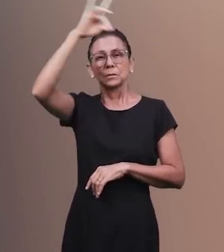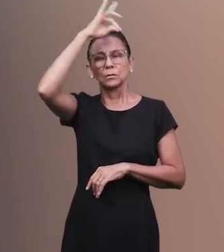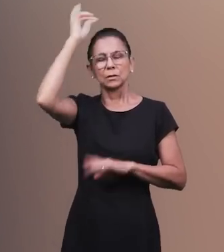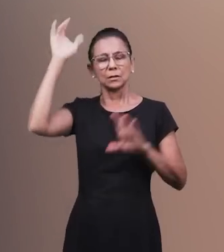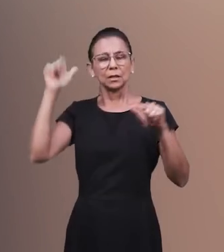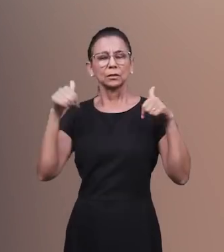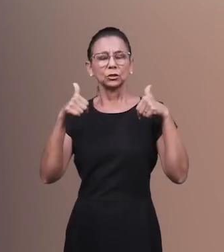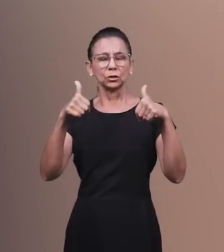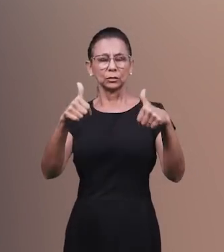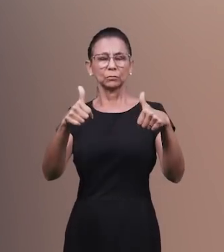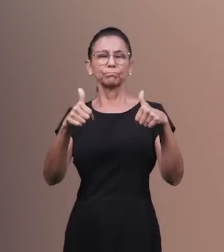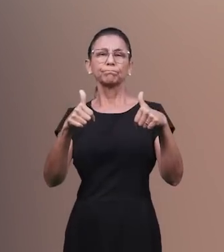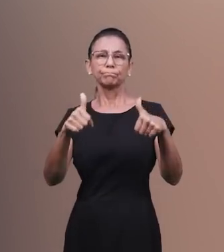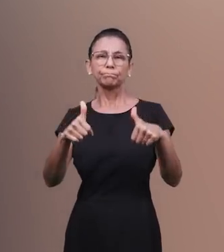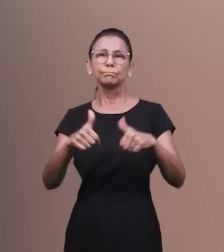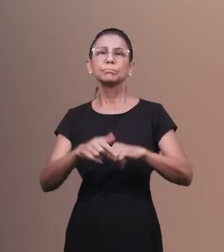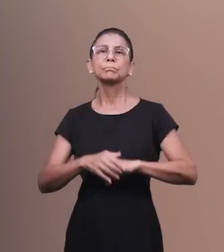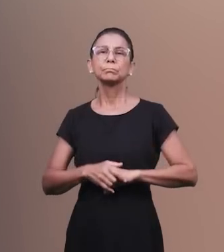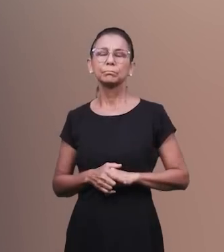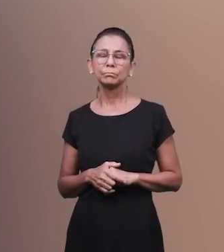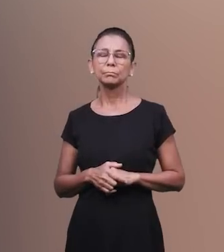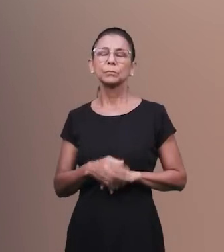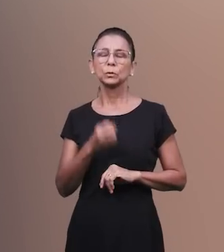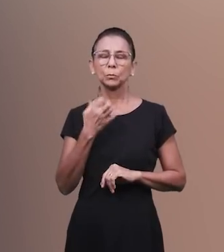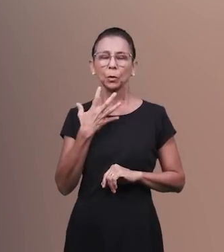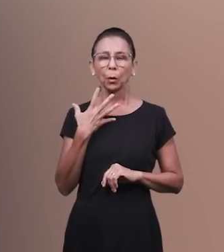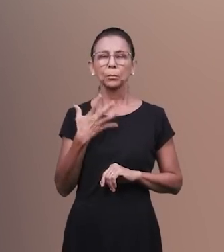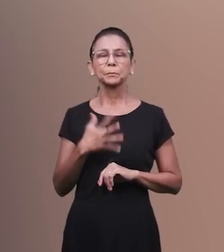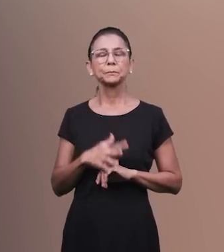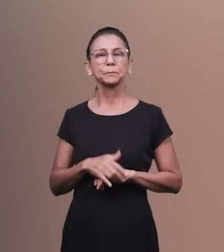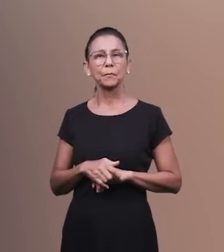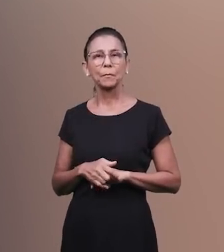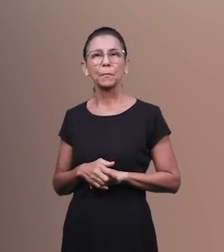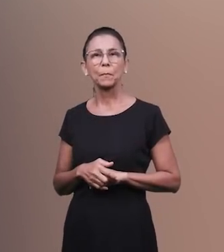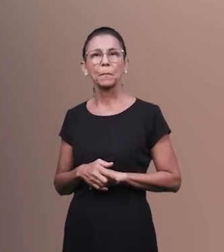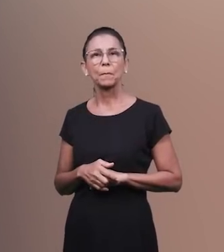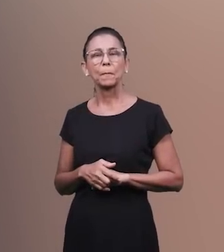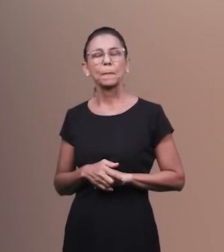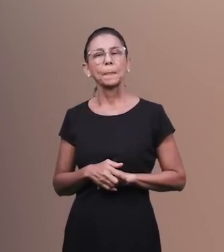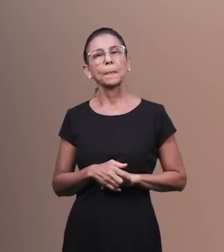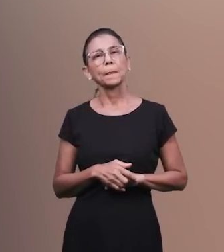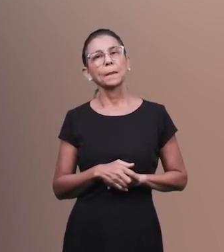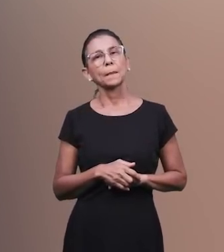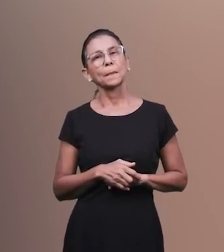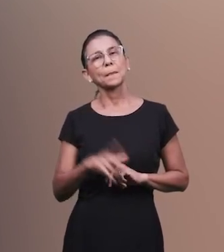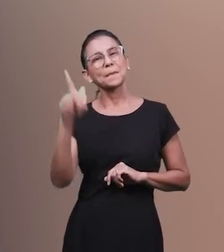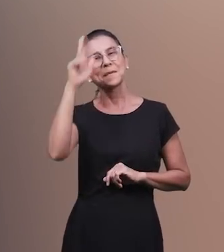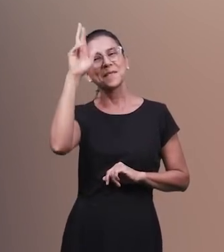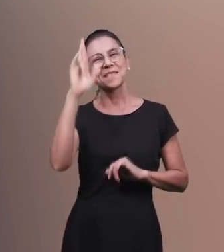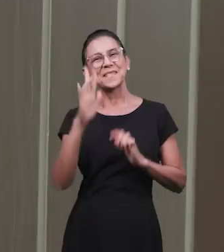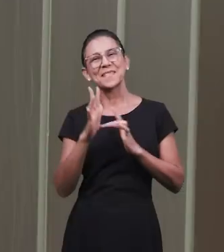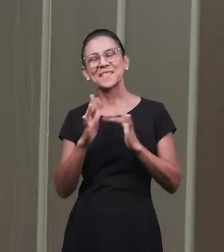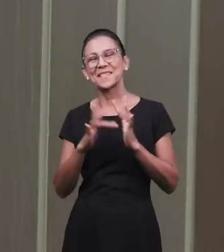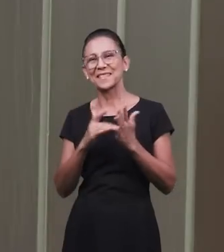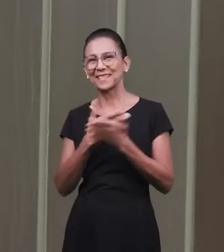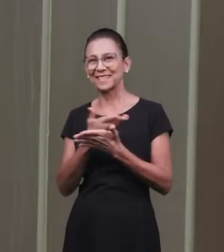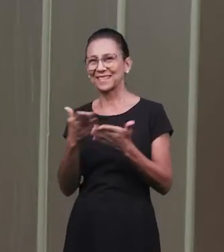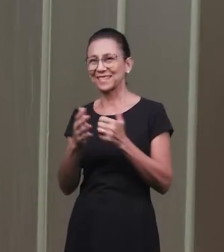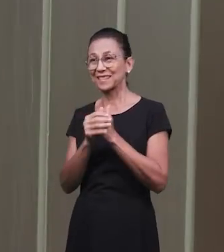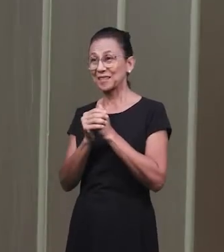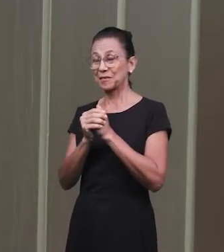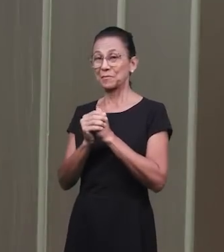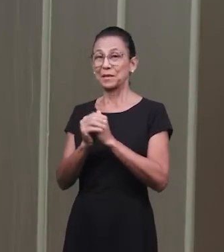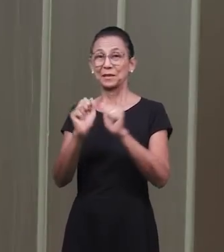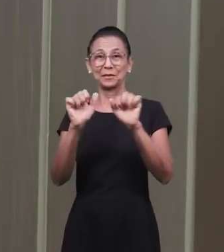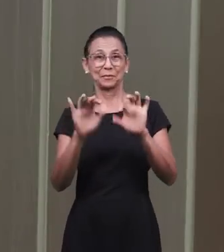tem sido muito edificante. Nós enviamos um abraço a todos, a paz do Senhor Jesus. Amém, que